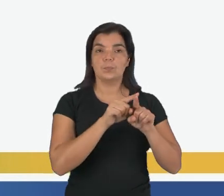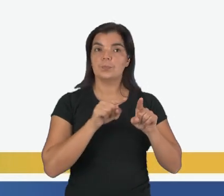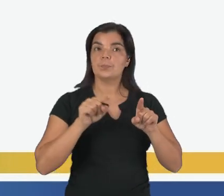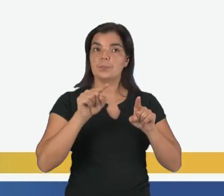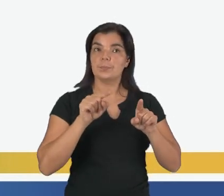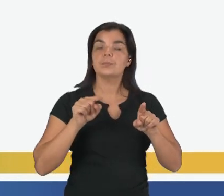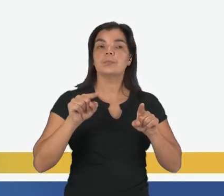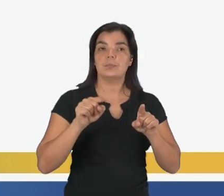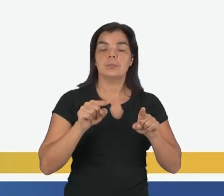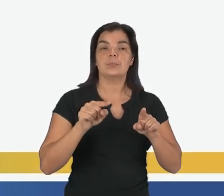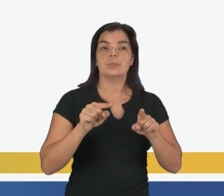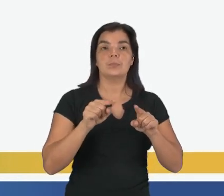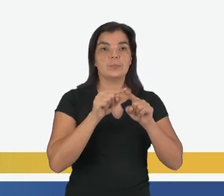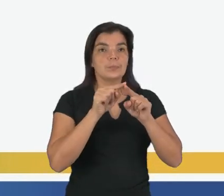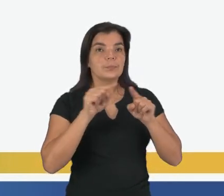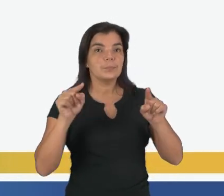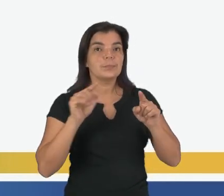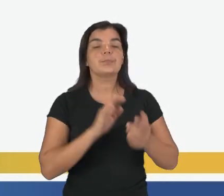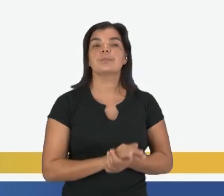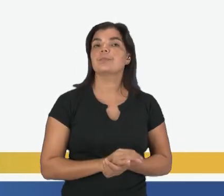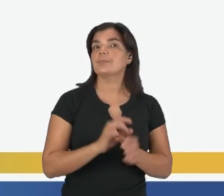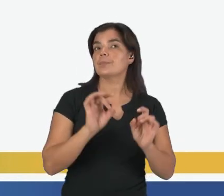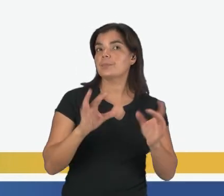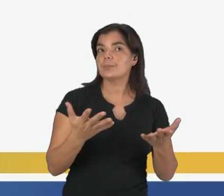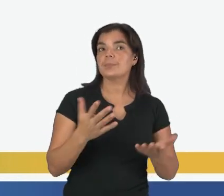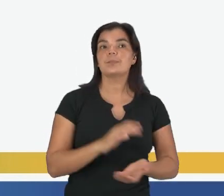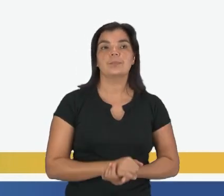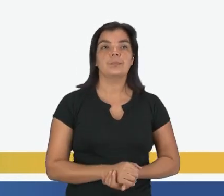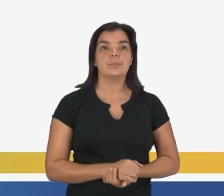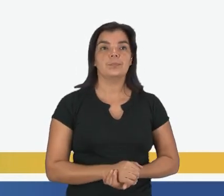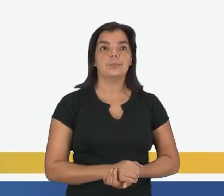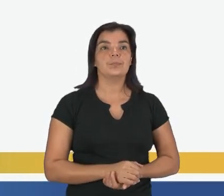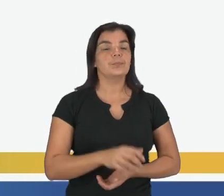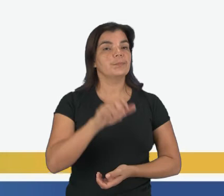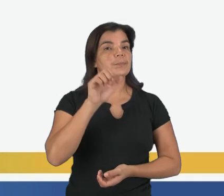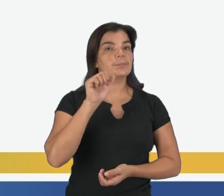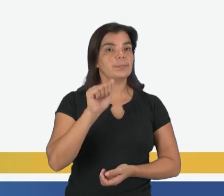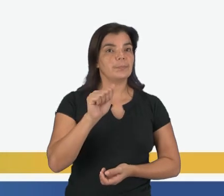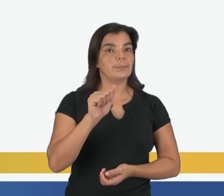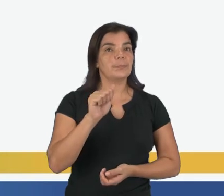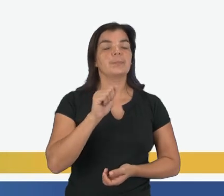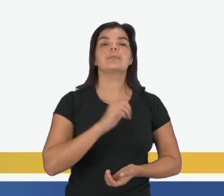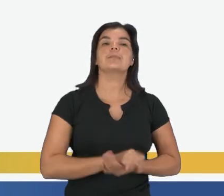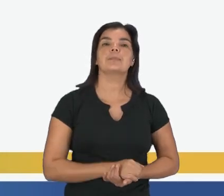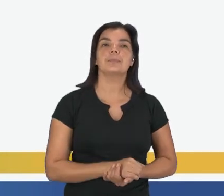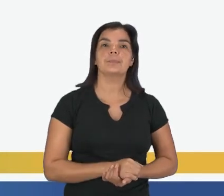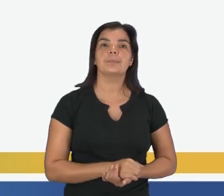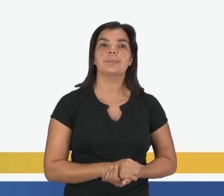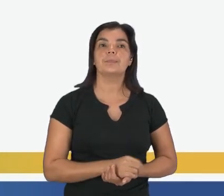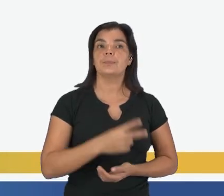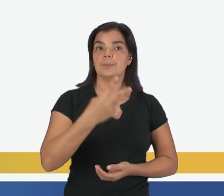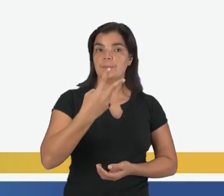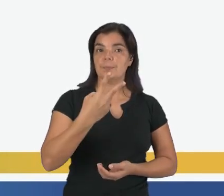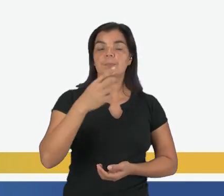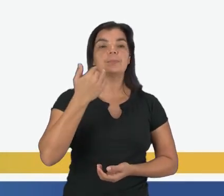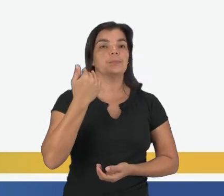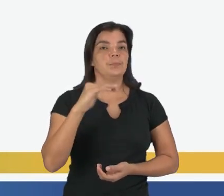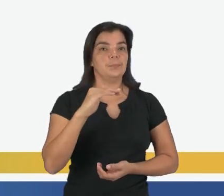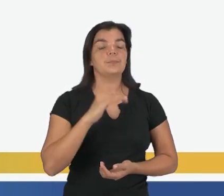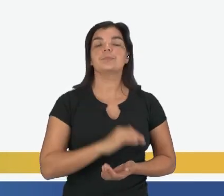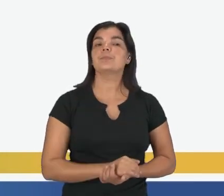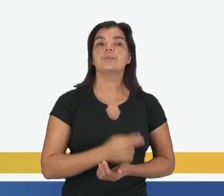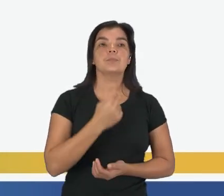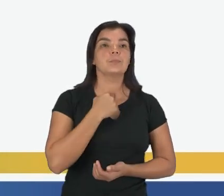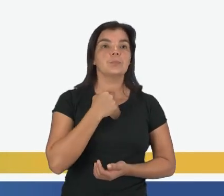está localizado na reta numérica, só pode ser a nossa alternativa A, 2,5.